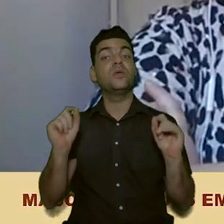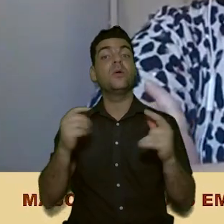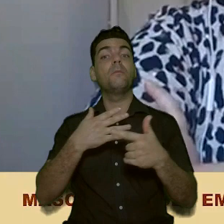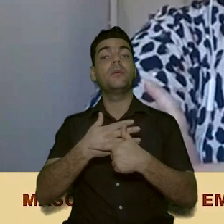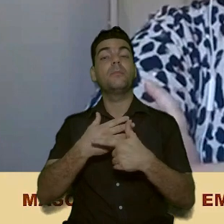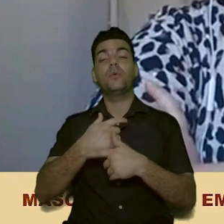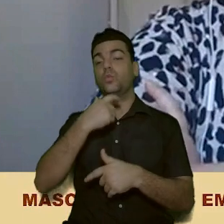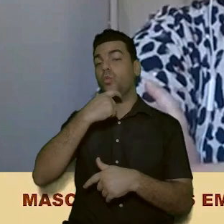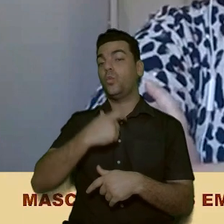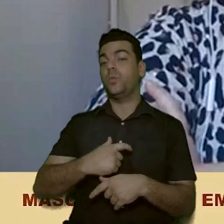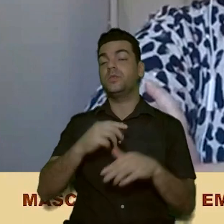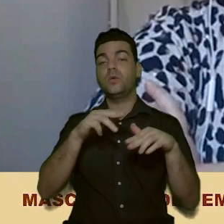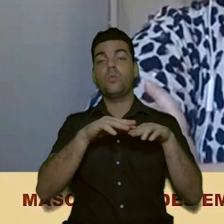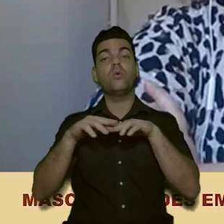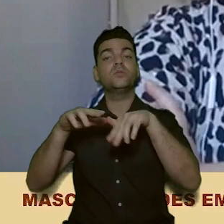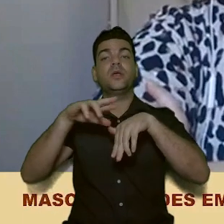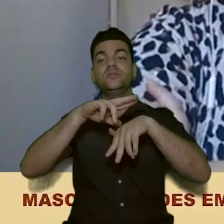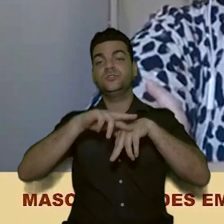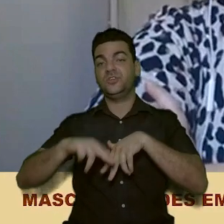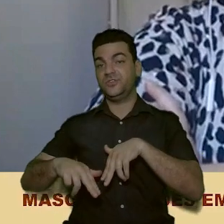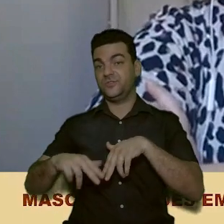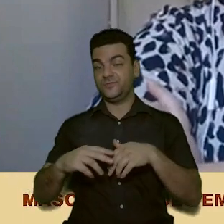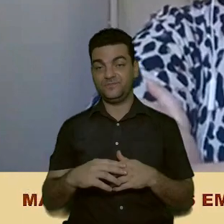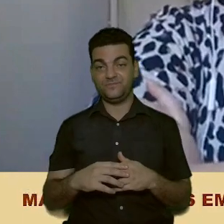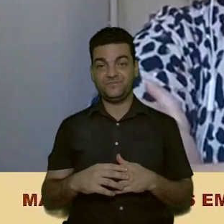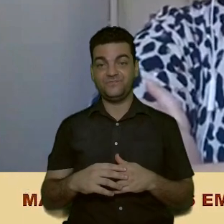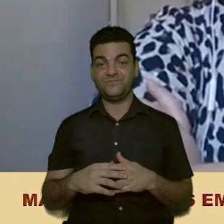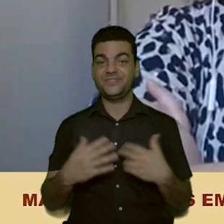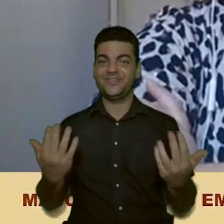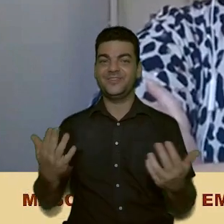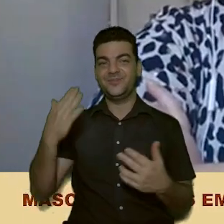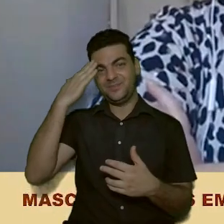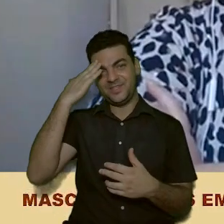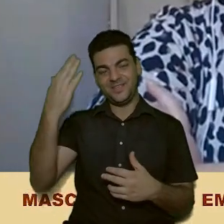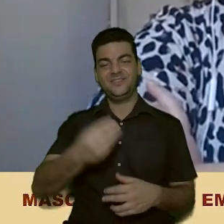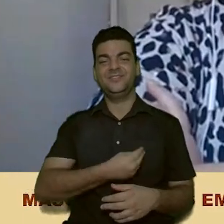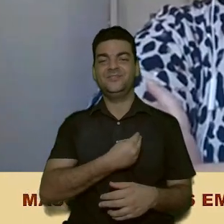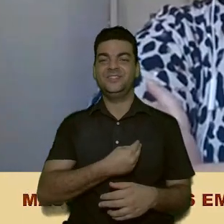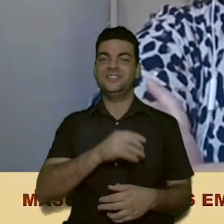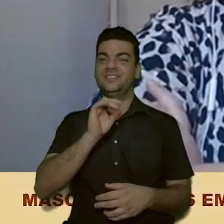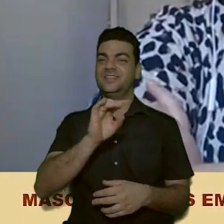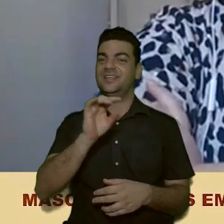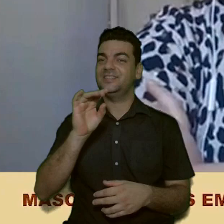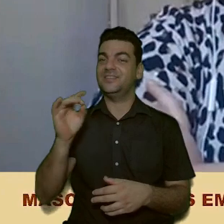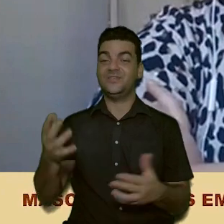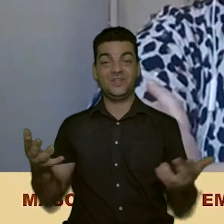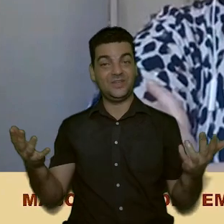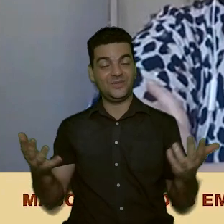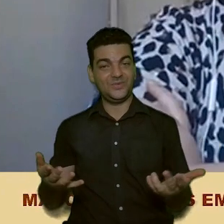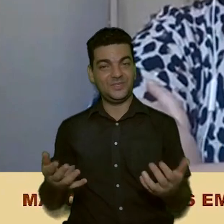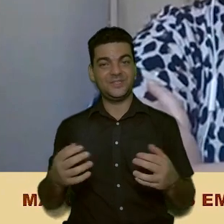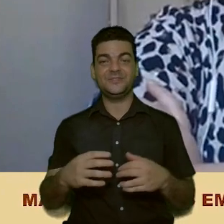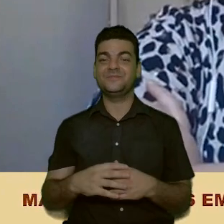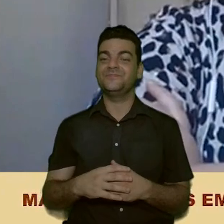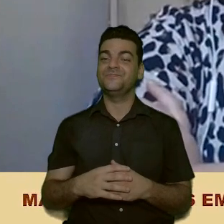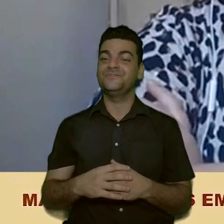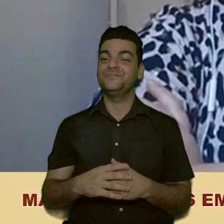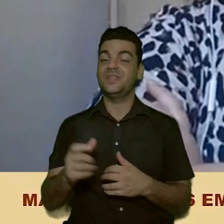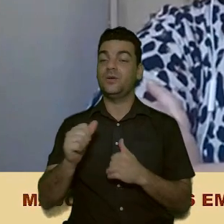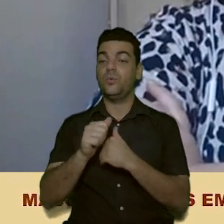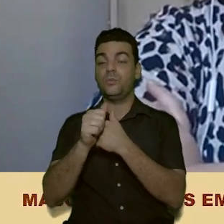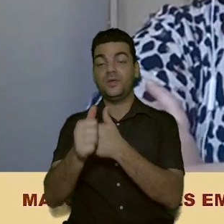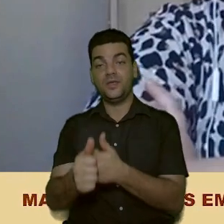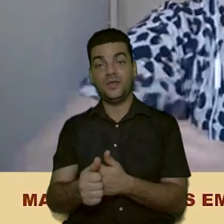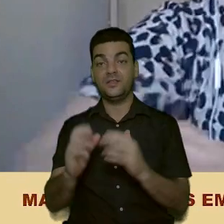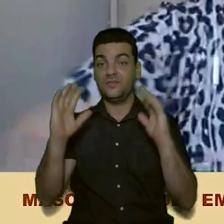na equidade de gênero. E então agradeço a presença de todas as pessoas que estão aqui para poder acompanhar